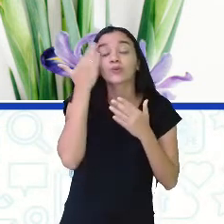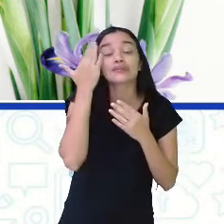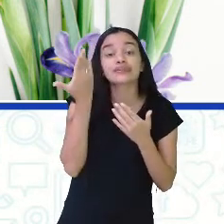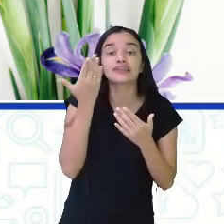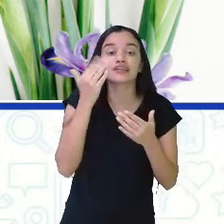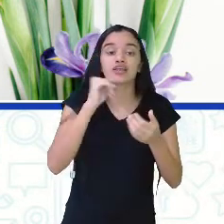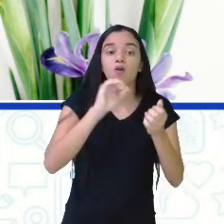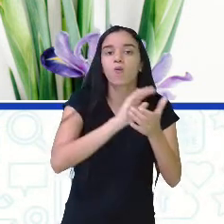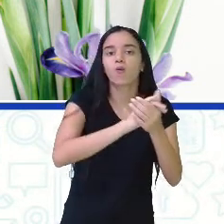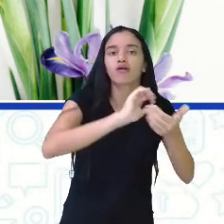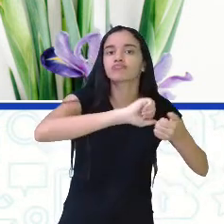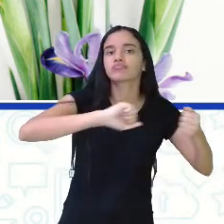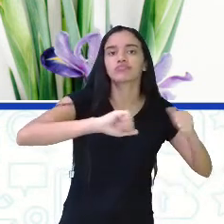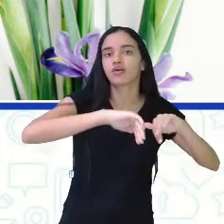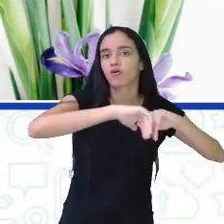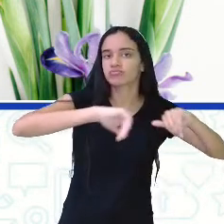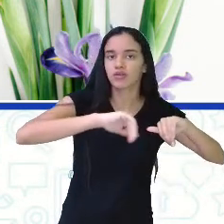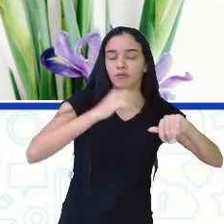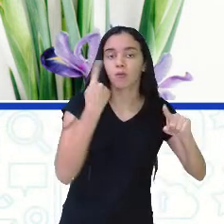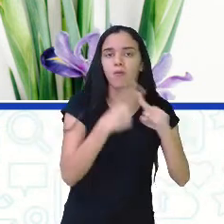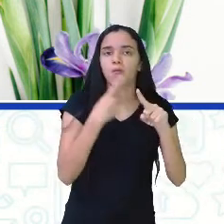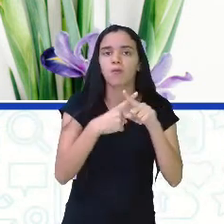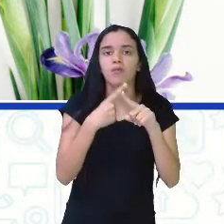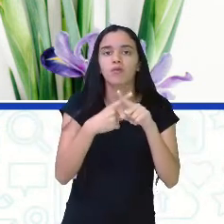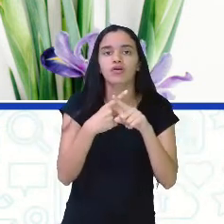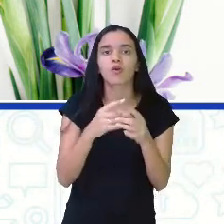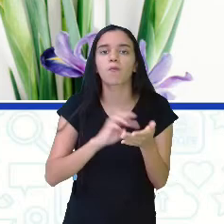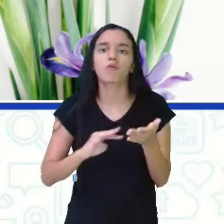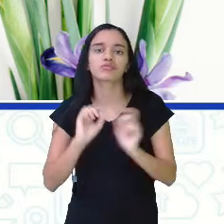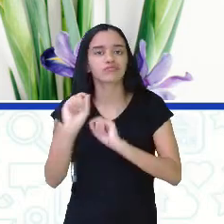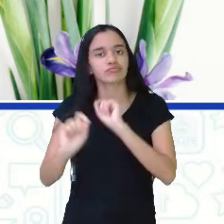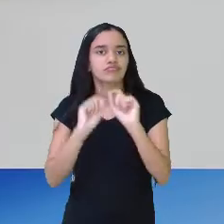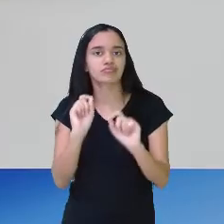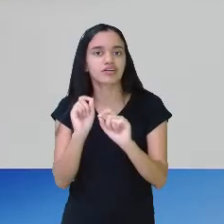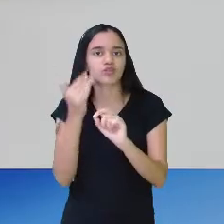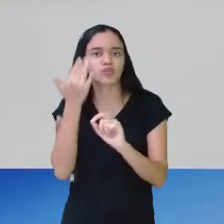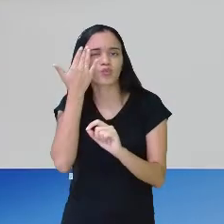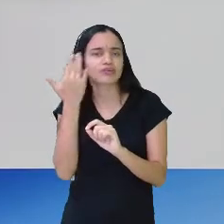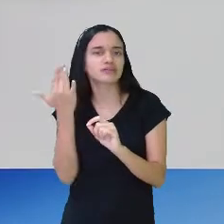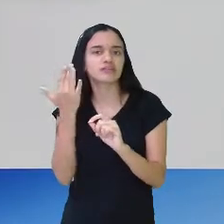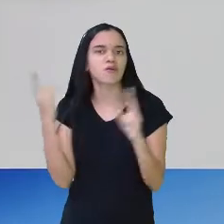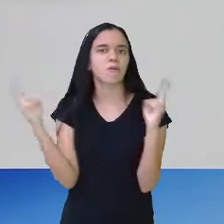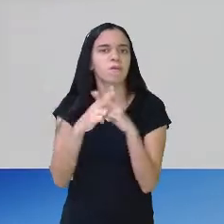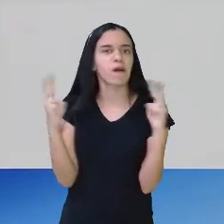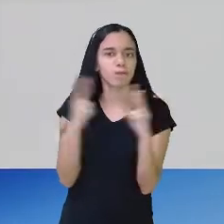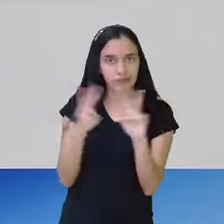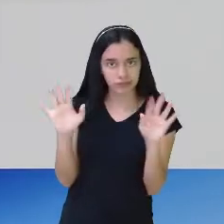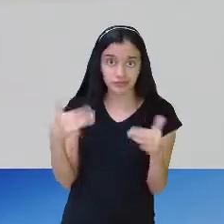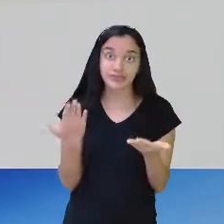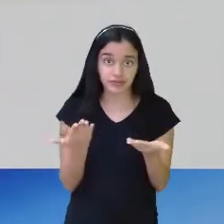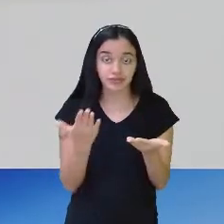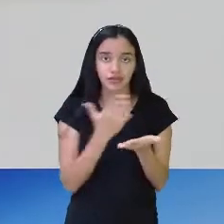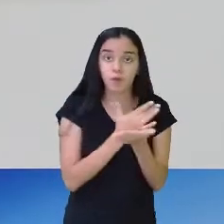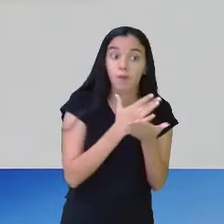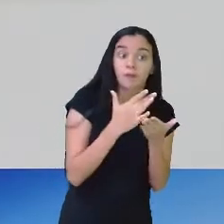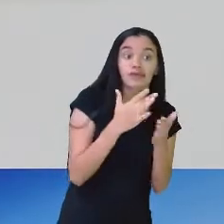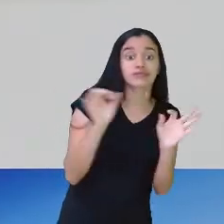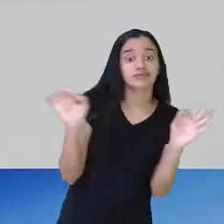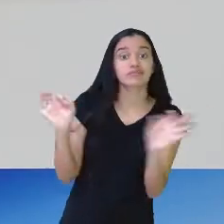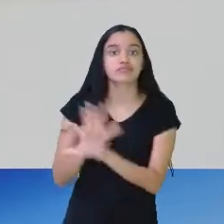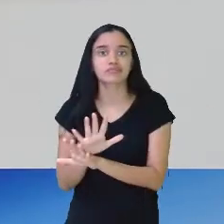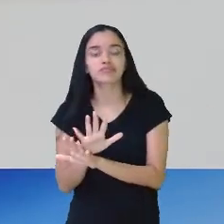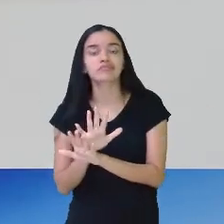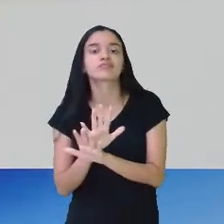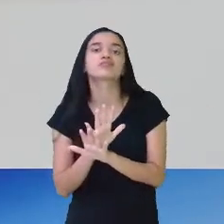mais. E vida que segue, porque assim é a vida. Os ciclos começam e os ciclos terminam. Né? Então vejam, em